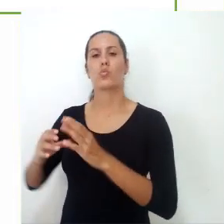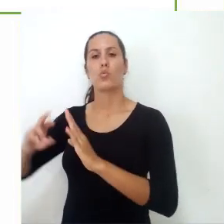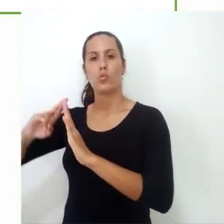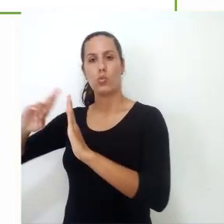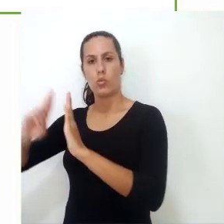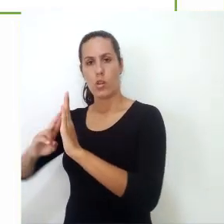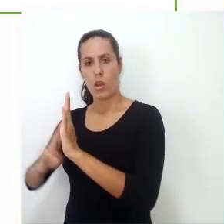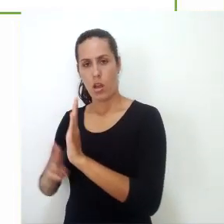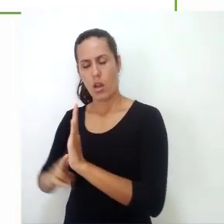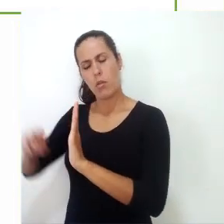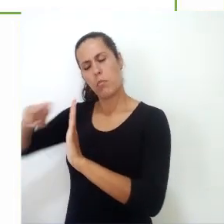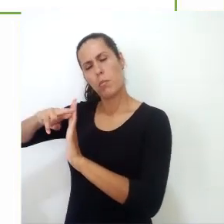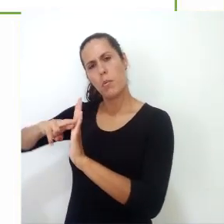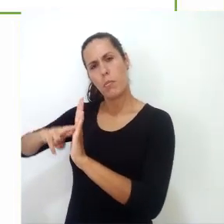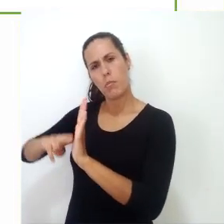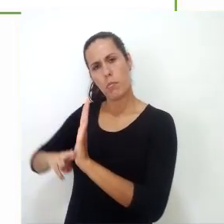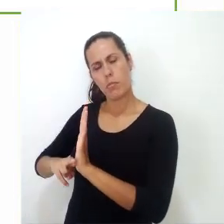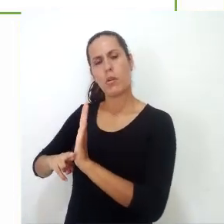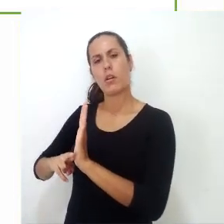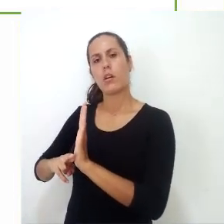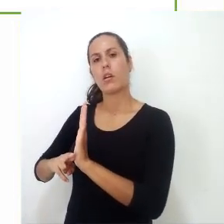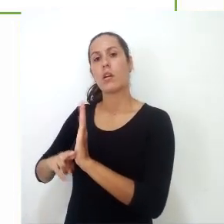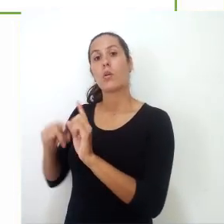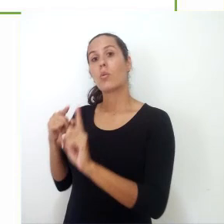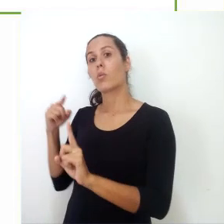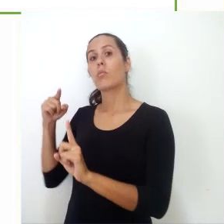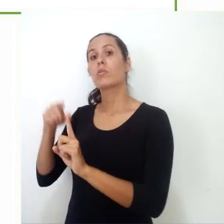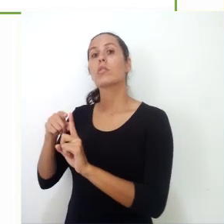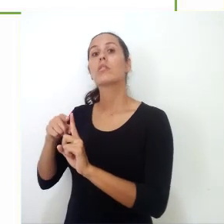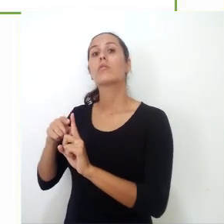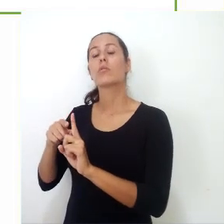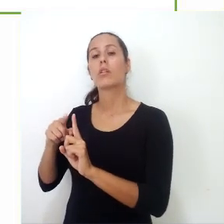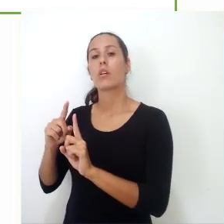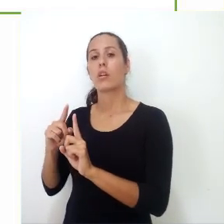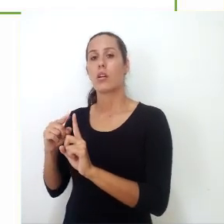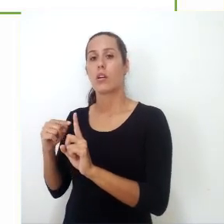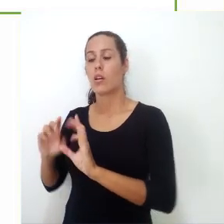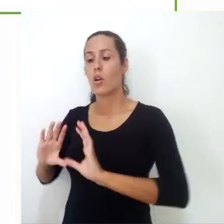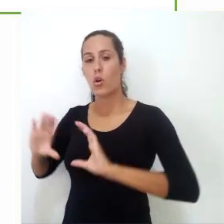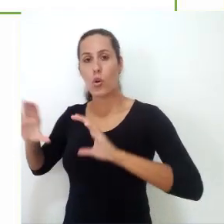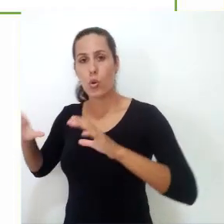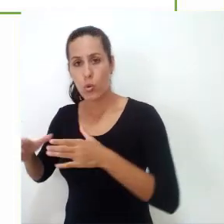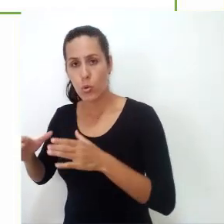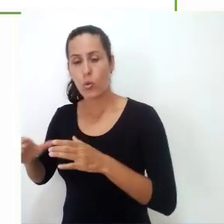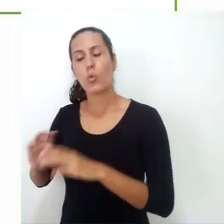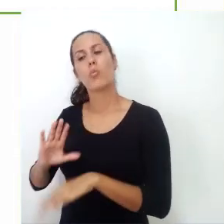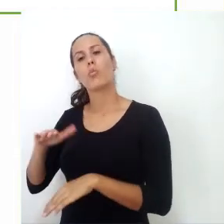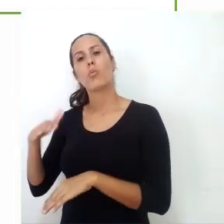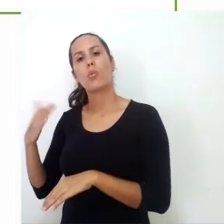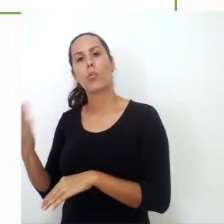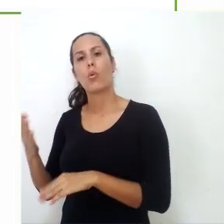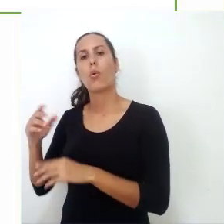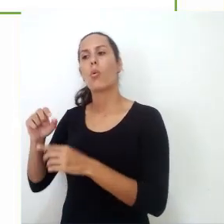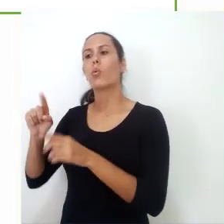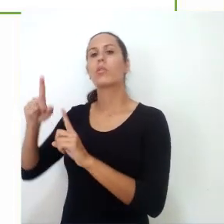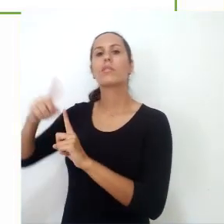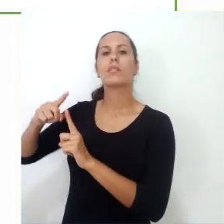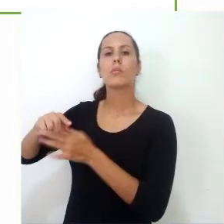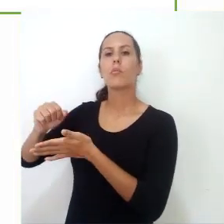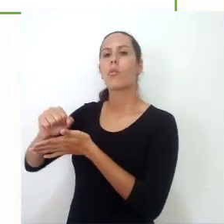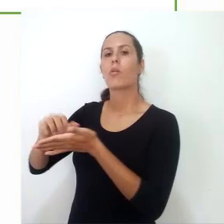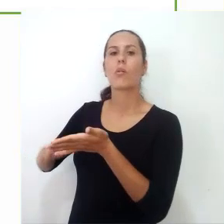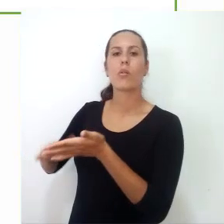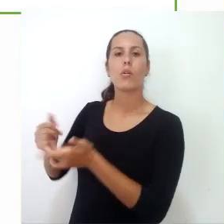e preceitos. Destina-se a reger o funcionamento de um grupo ou de uma determinada